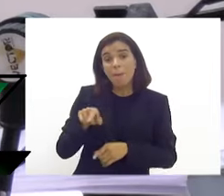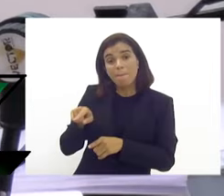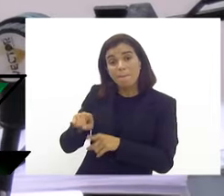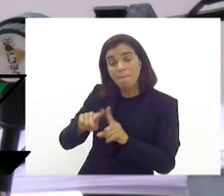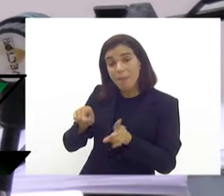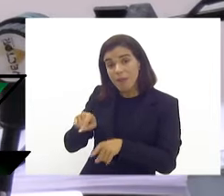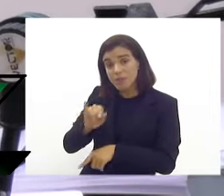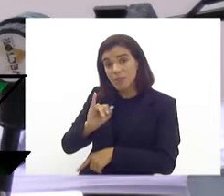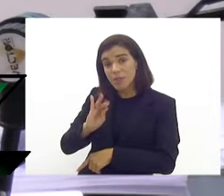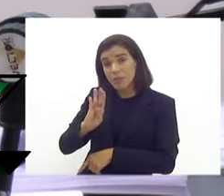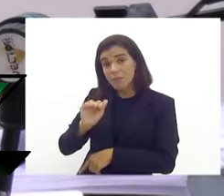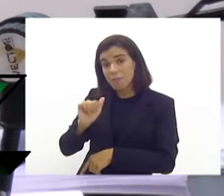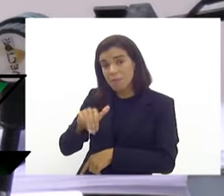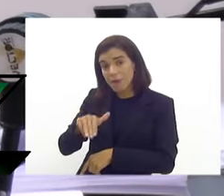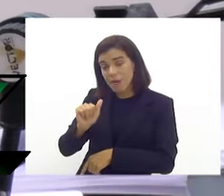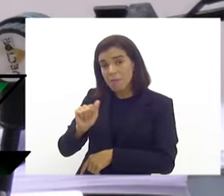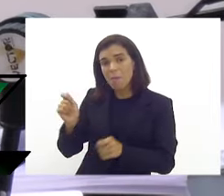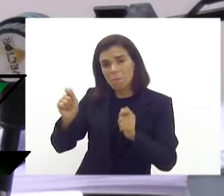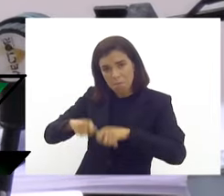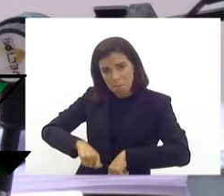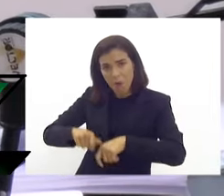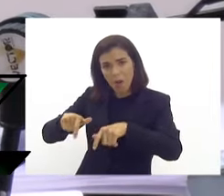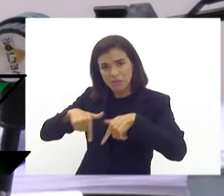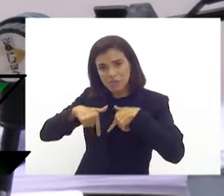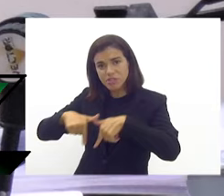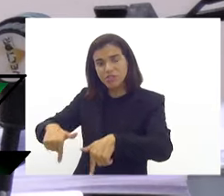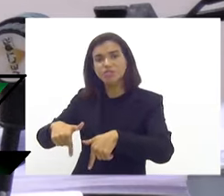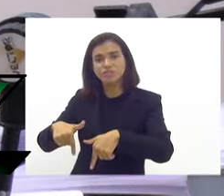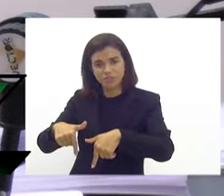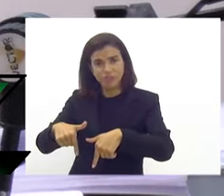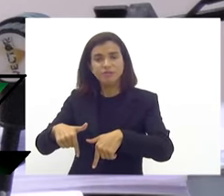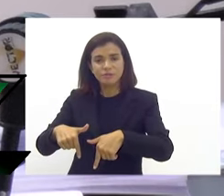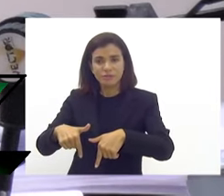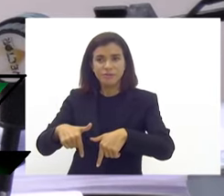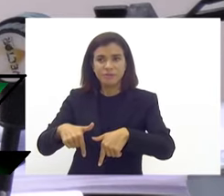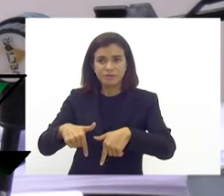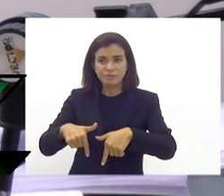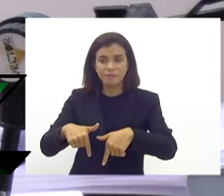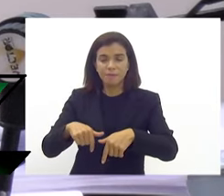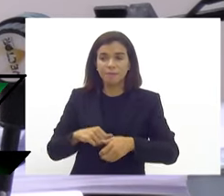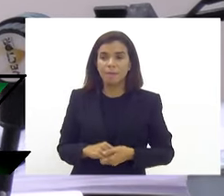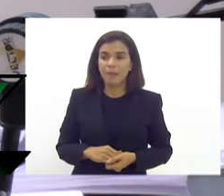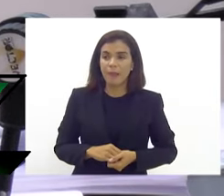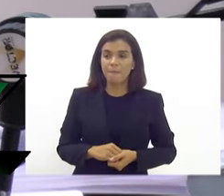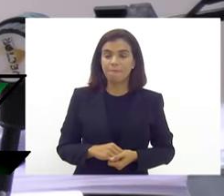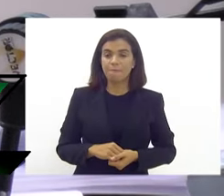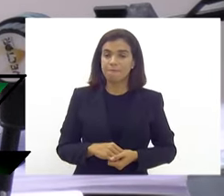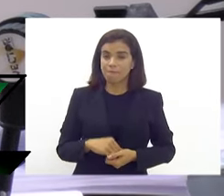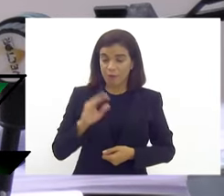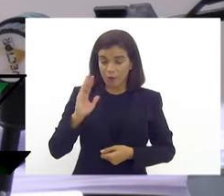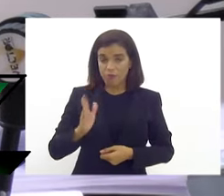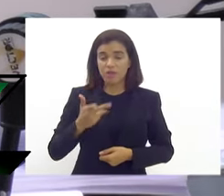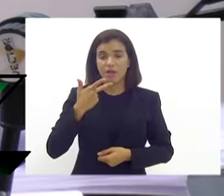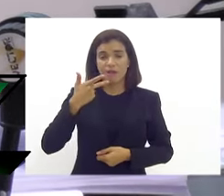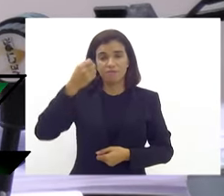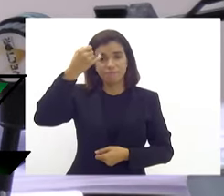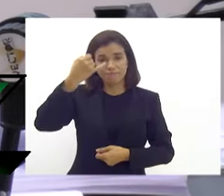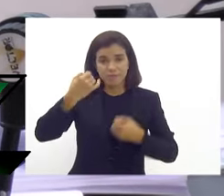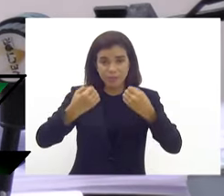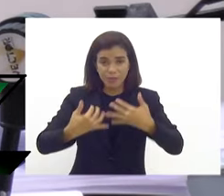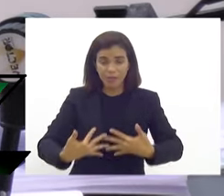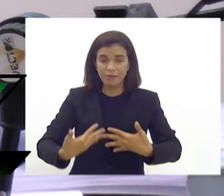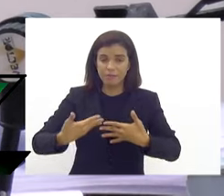pode agir também pode agir em duplicidade ela coloca isso na resolução dela poderá ocorrer duplicidade Como já dito um dos principais